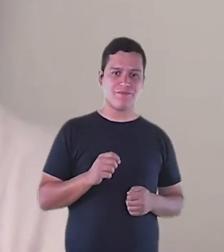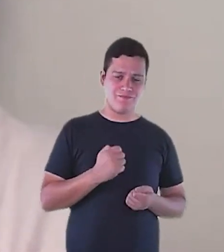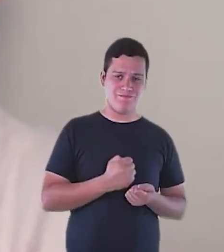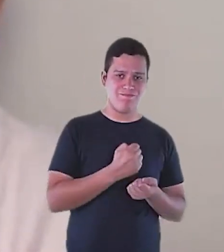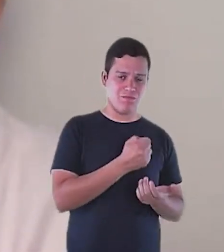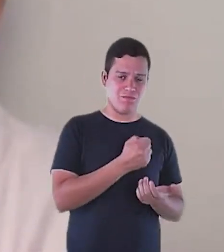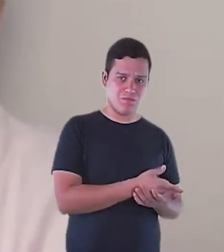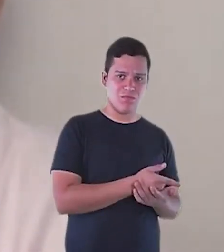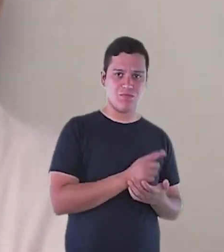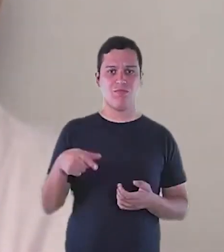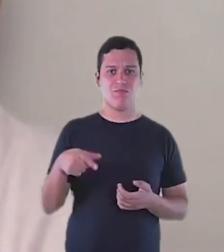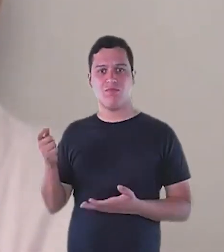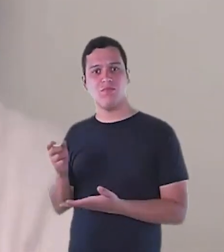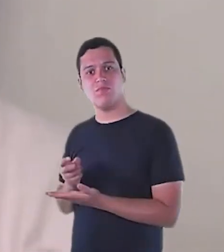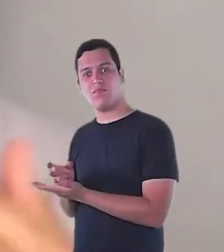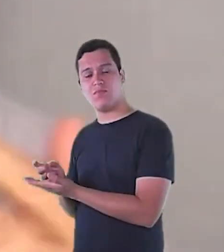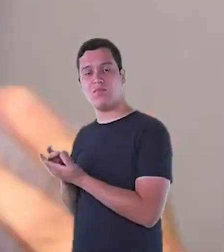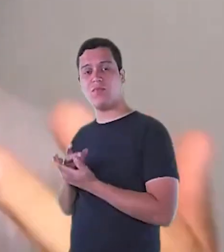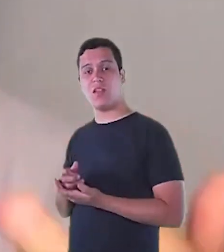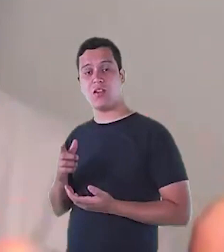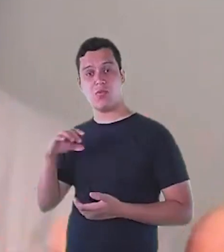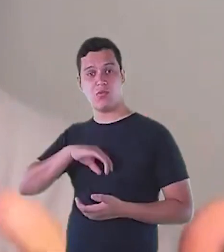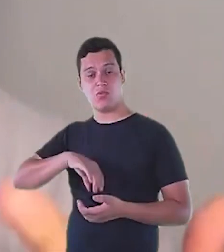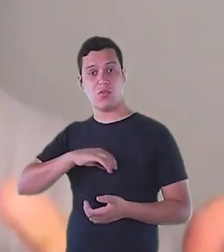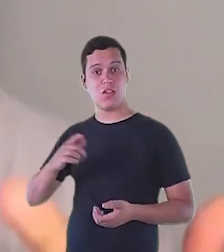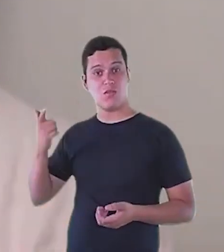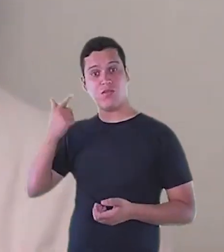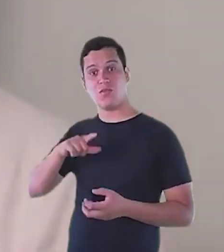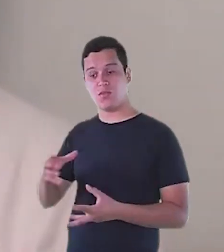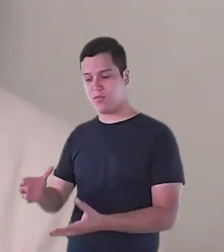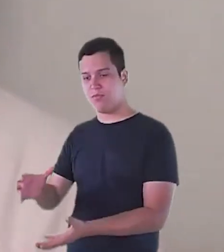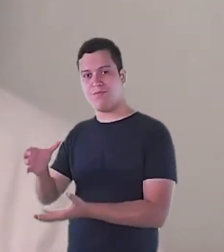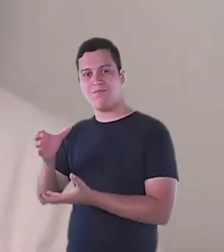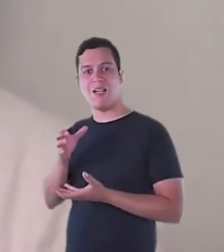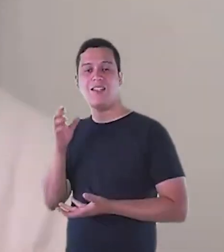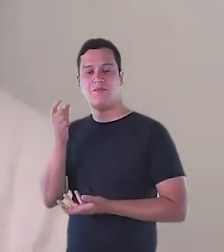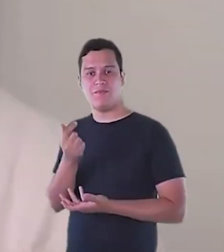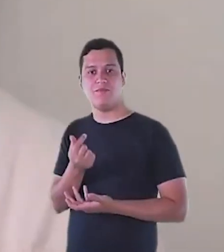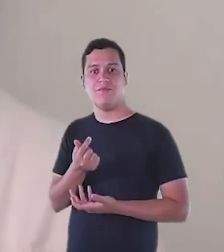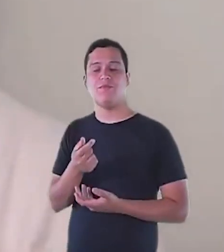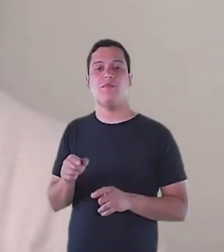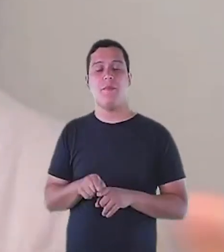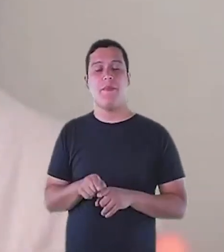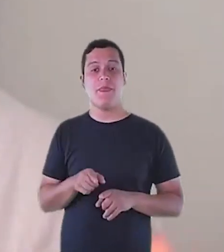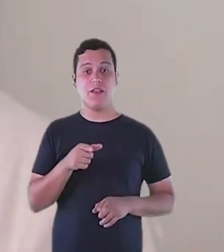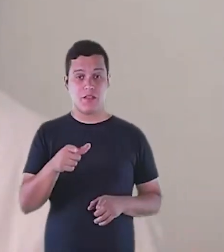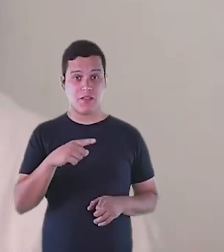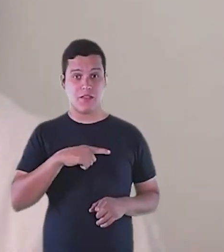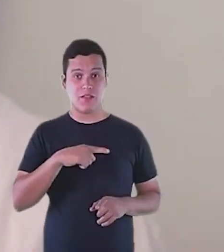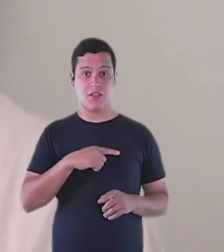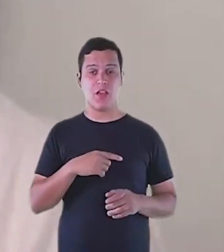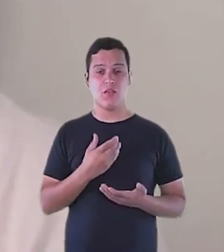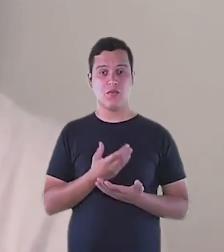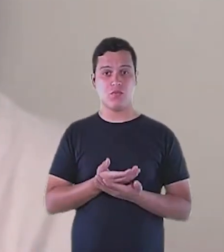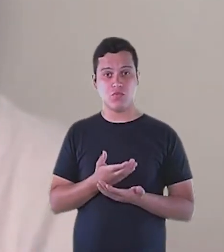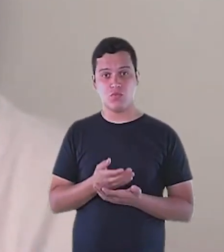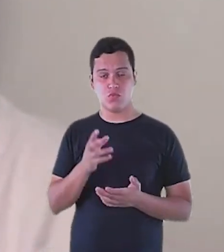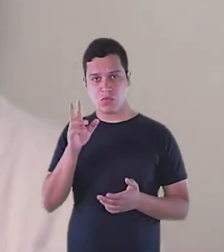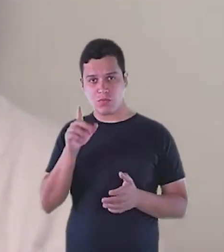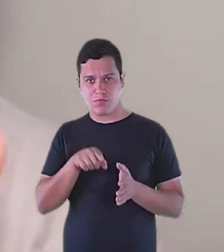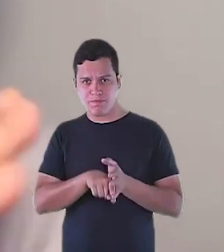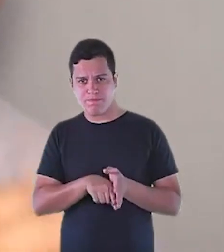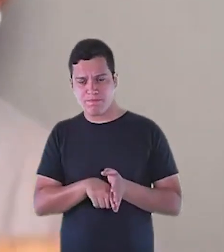escravidão, aparentemente, segundo se depreende do estudo de história, ela está no código genético do ser humano,